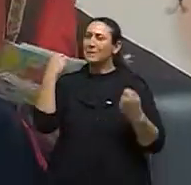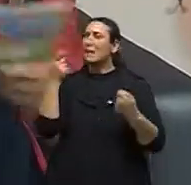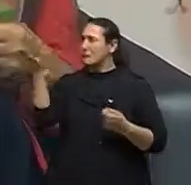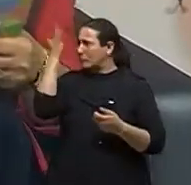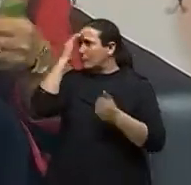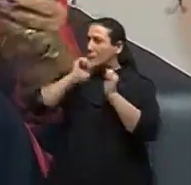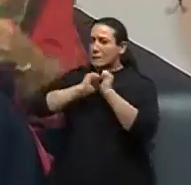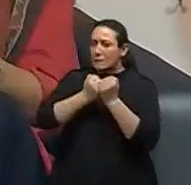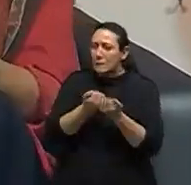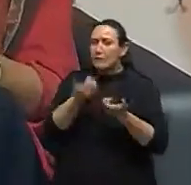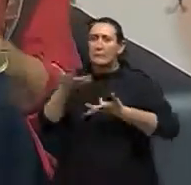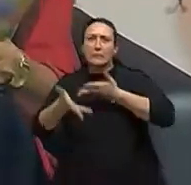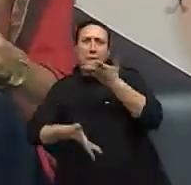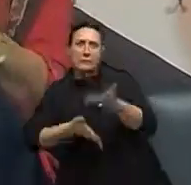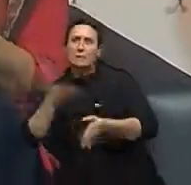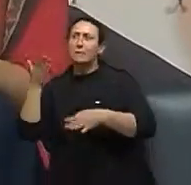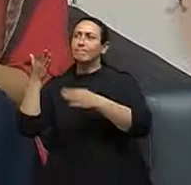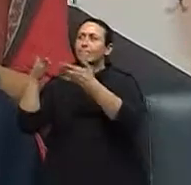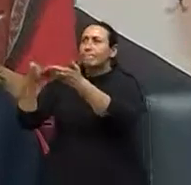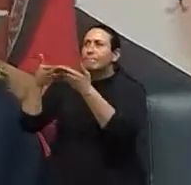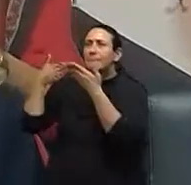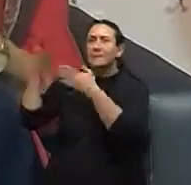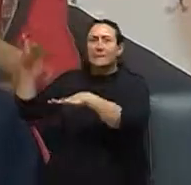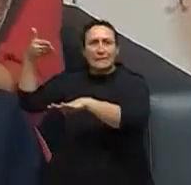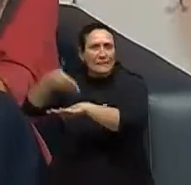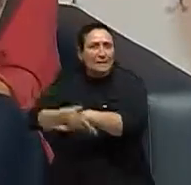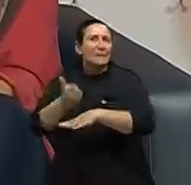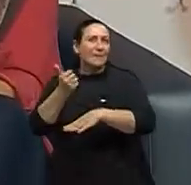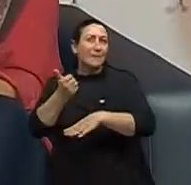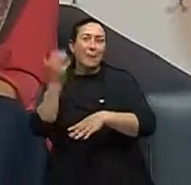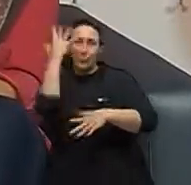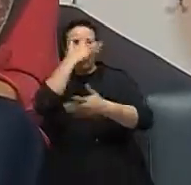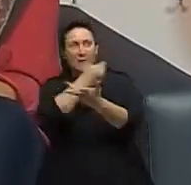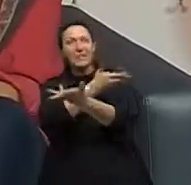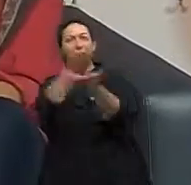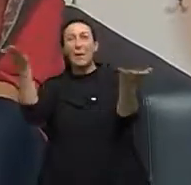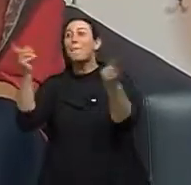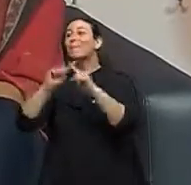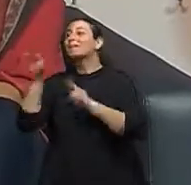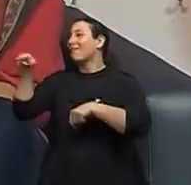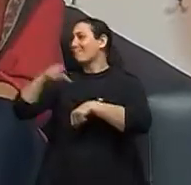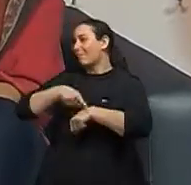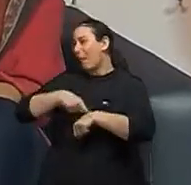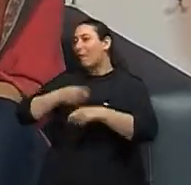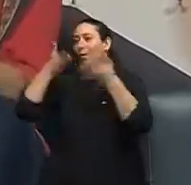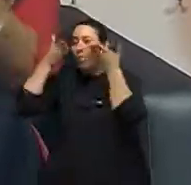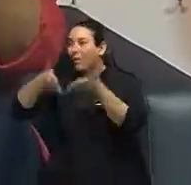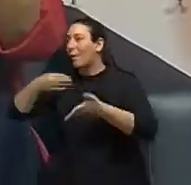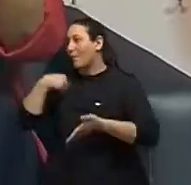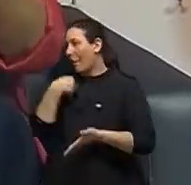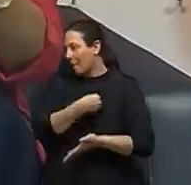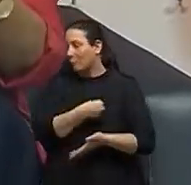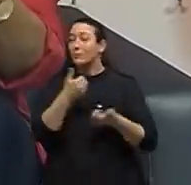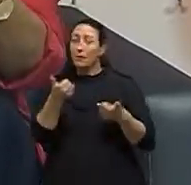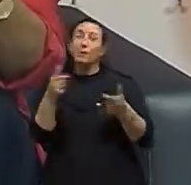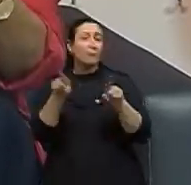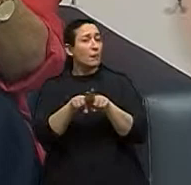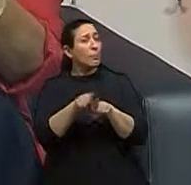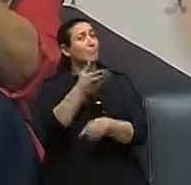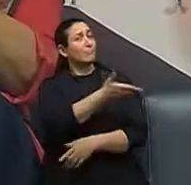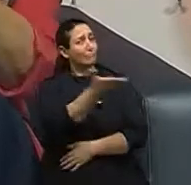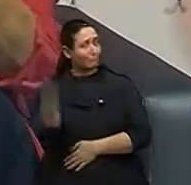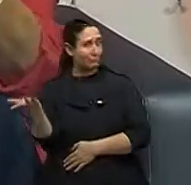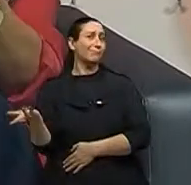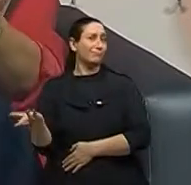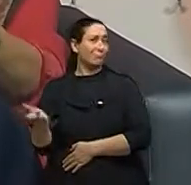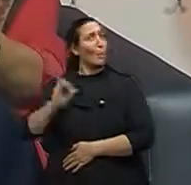tem que se dispor a até aqui até o morro que é bonita a vista mas mas é o tempo que que o senhor dedica pra gente e para vocês que estão em casa